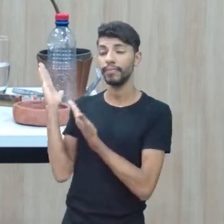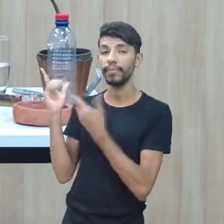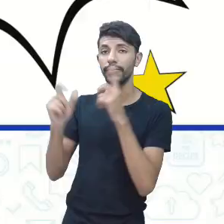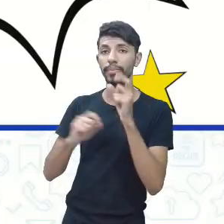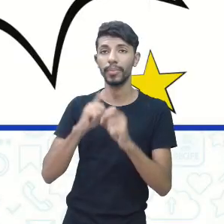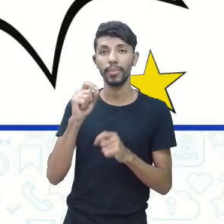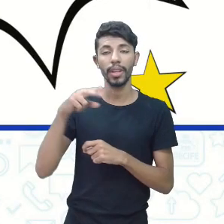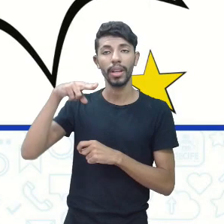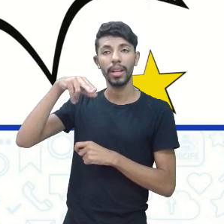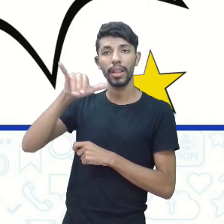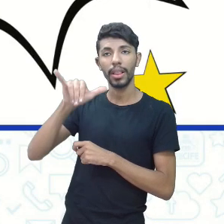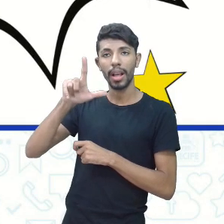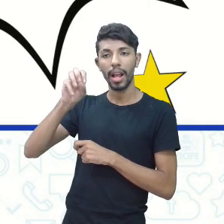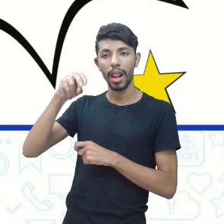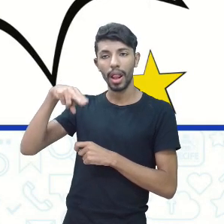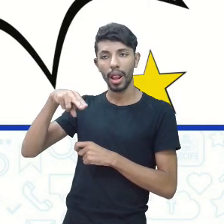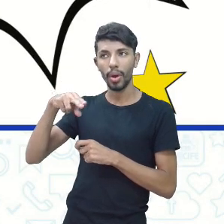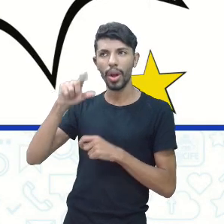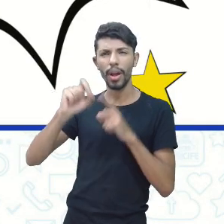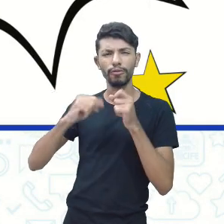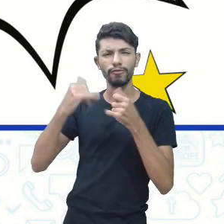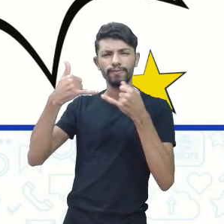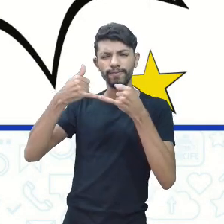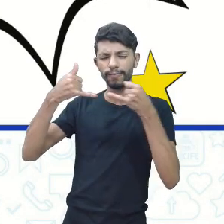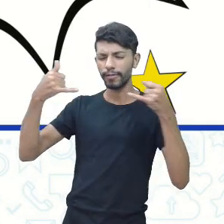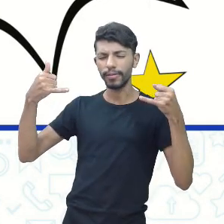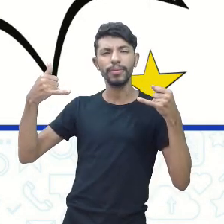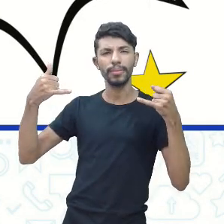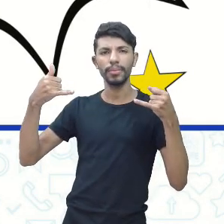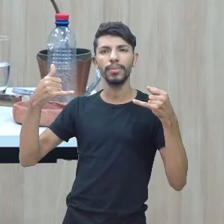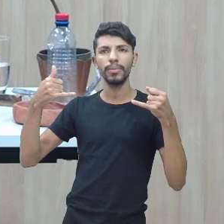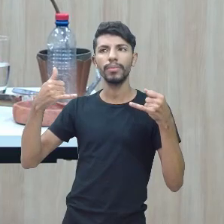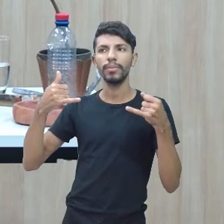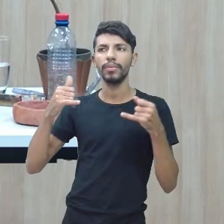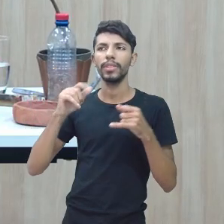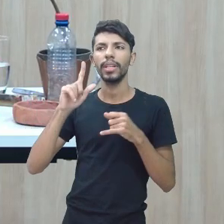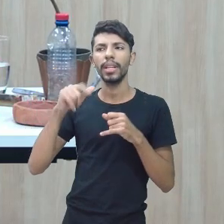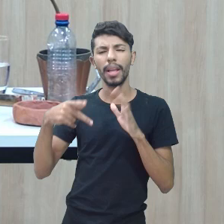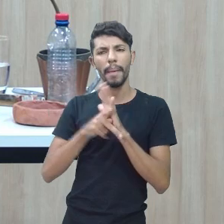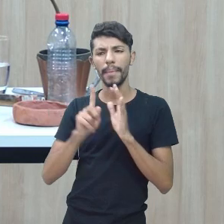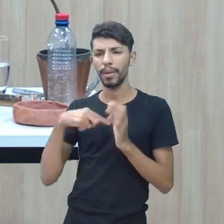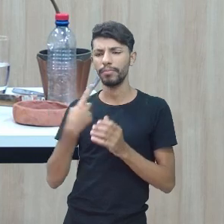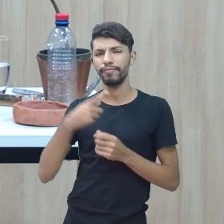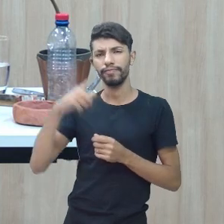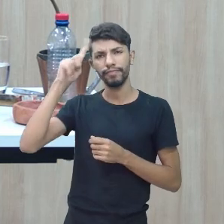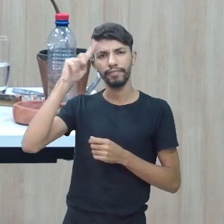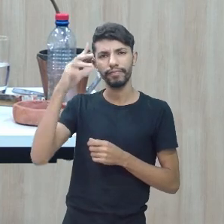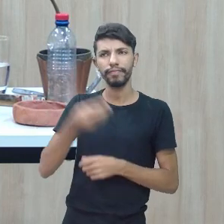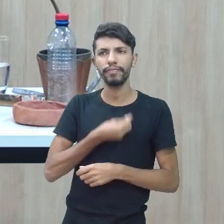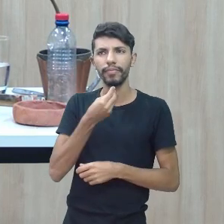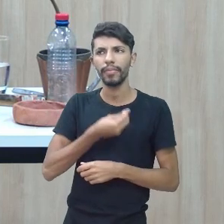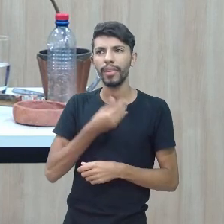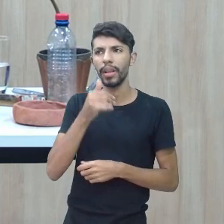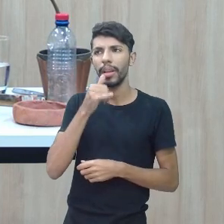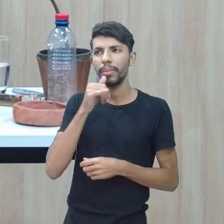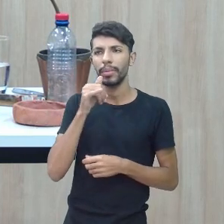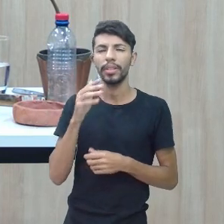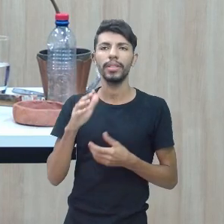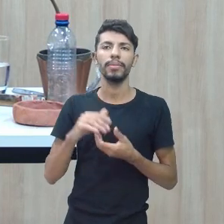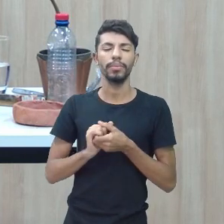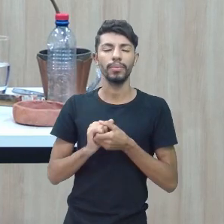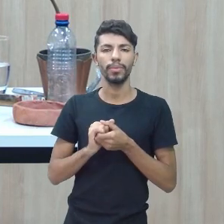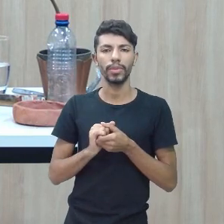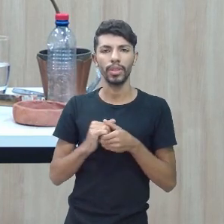nylon, né? Que aí o nylon faz parte aí, né, do nosso dia a dia, na questão aí dos shorts, né?